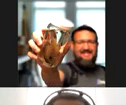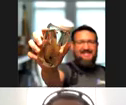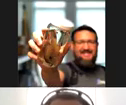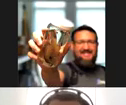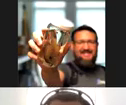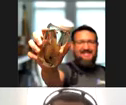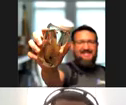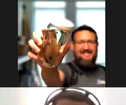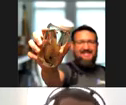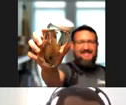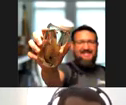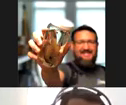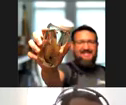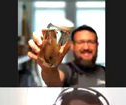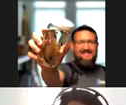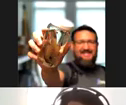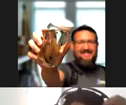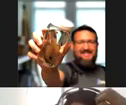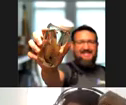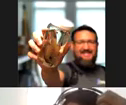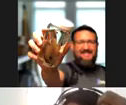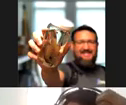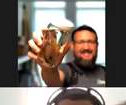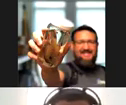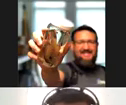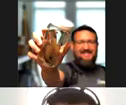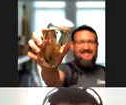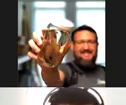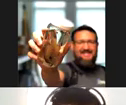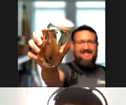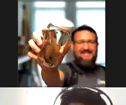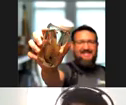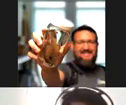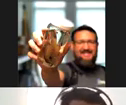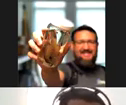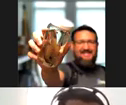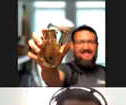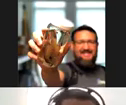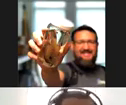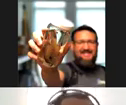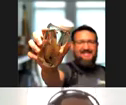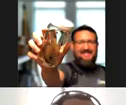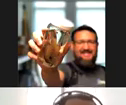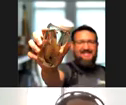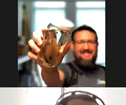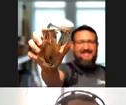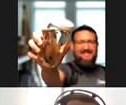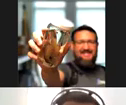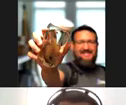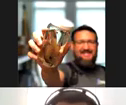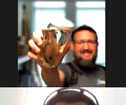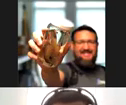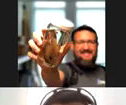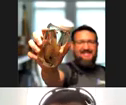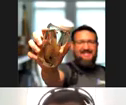antrópicos. Terminei o mestrado, fui para o doutorado, continuei com modelagem, mas aí eu voltei para discutir invasões. Né? Só que dessa